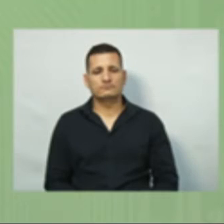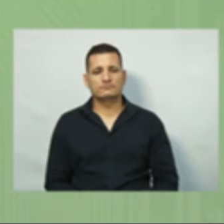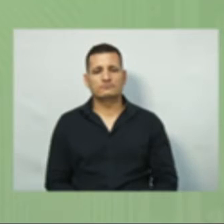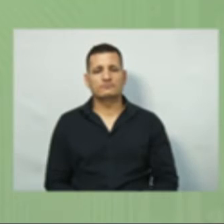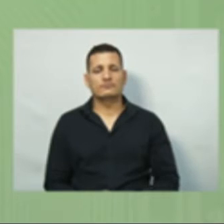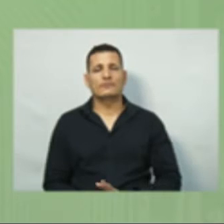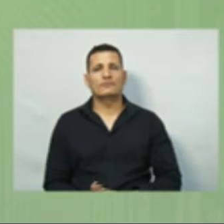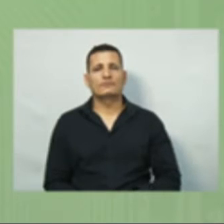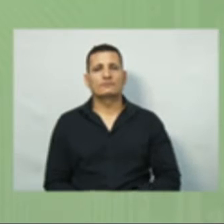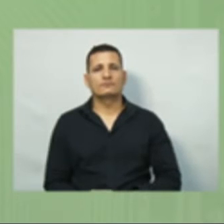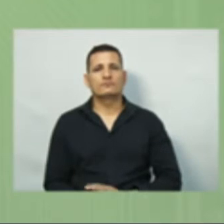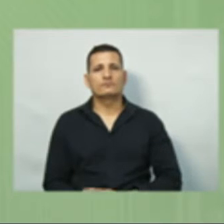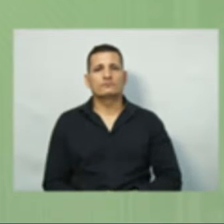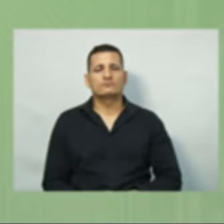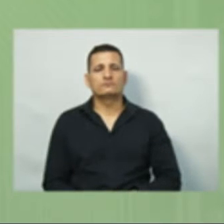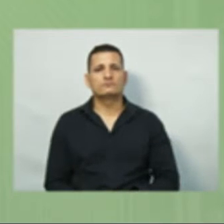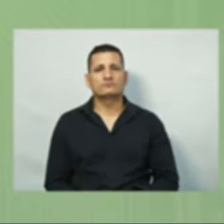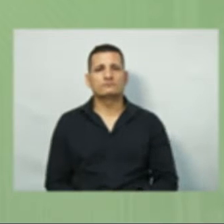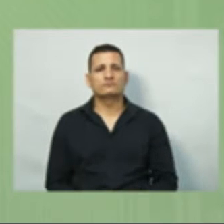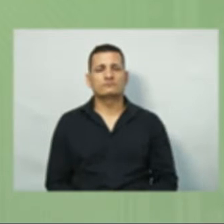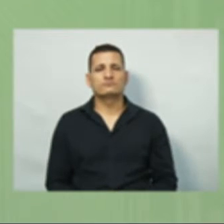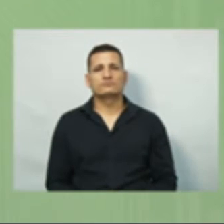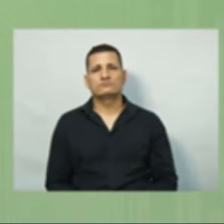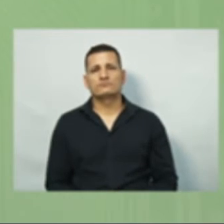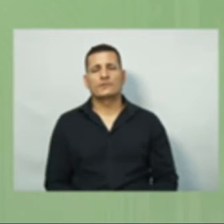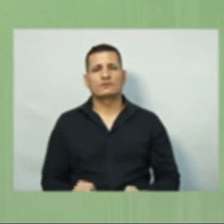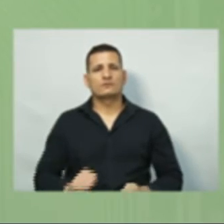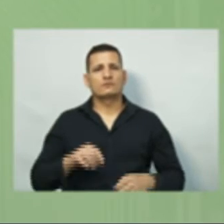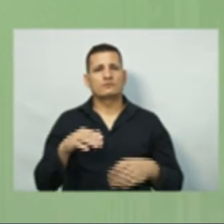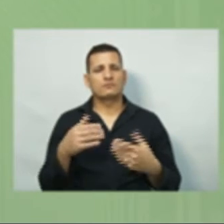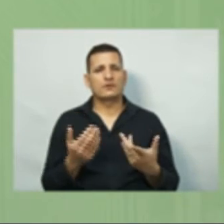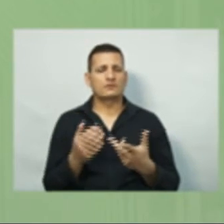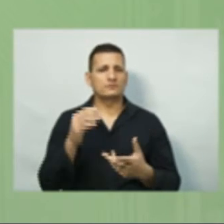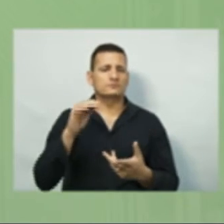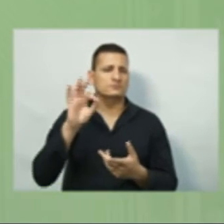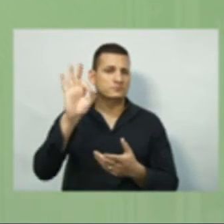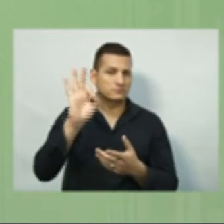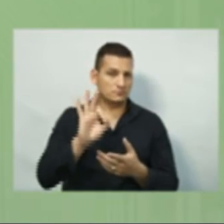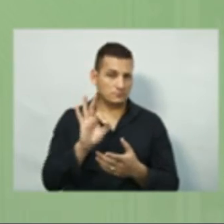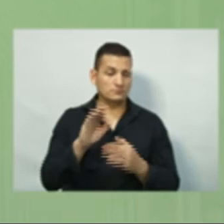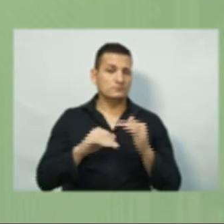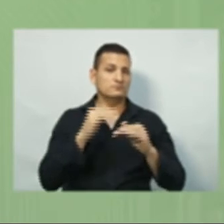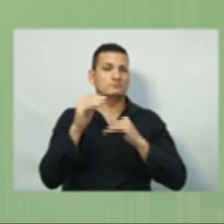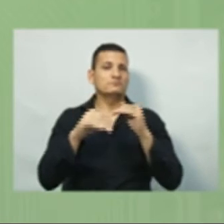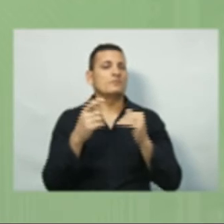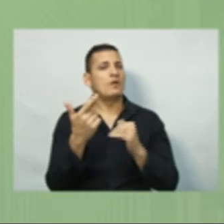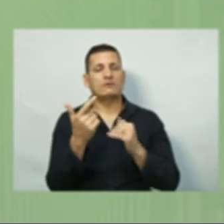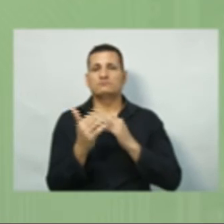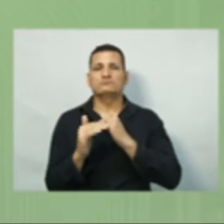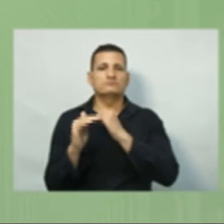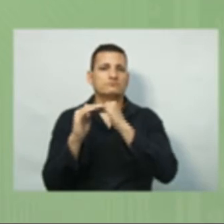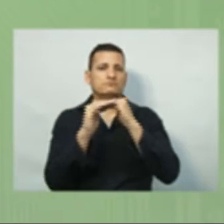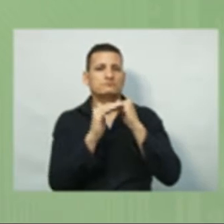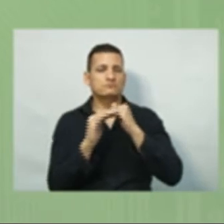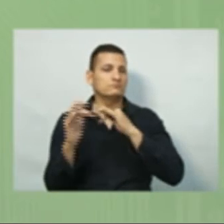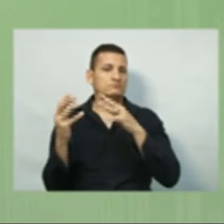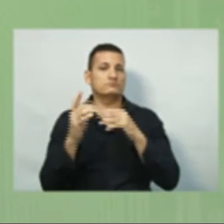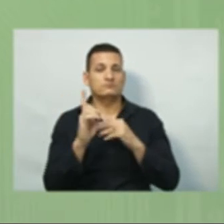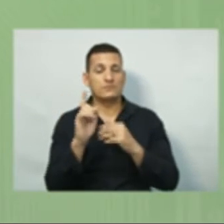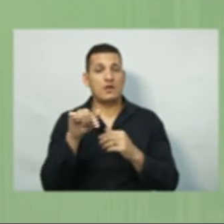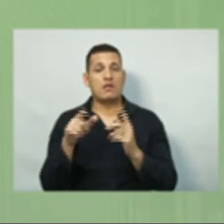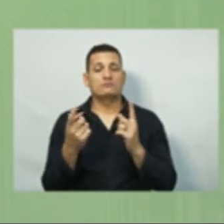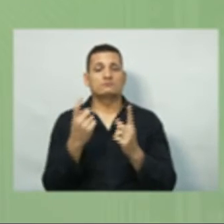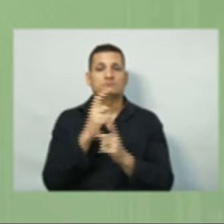as taxas de desenvolvimento não serão iguais para todos. Pelo contrário, estamos falando aqui das taxas de